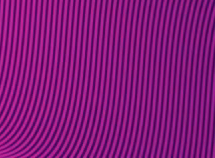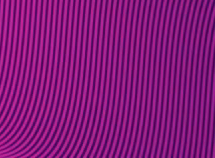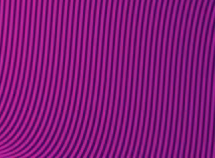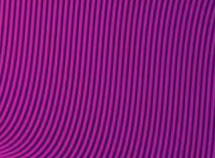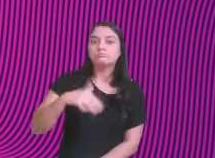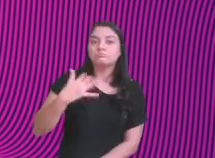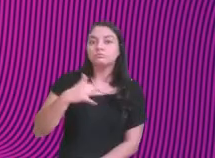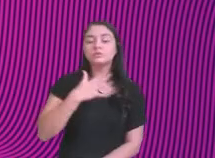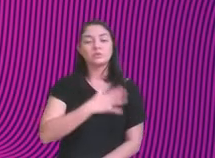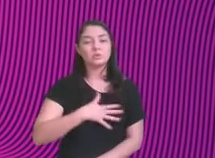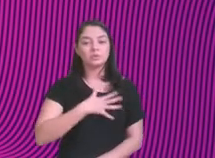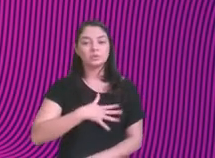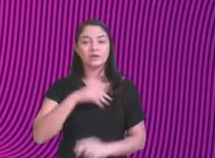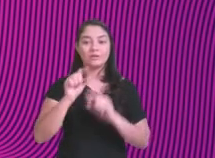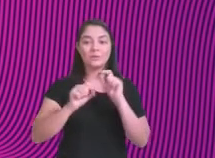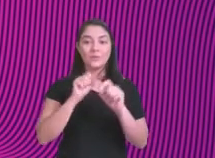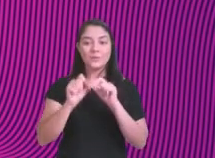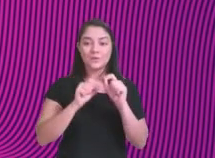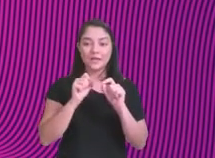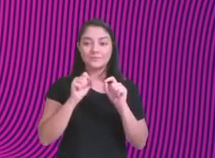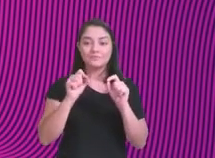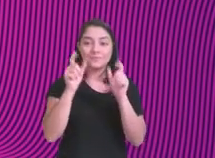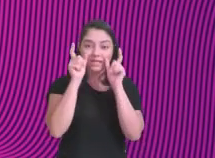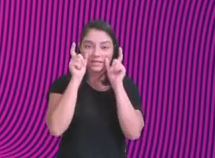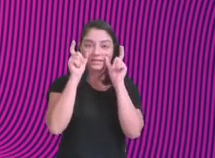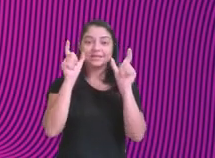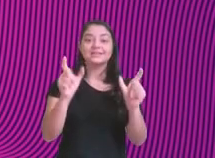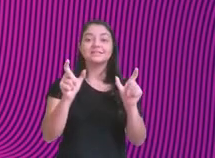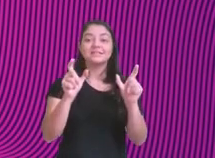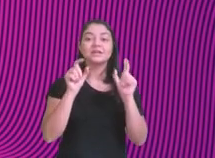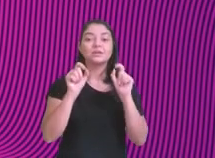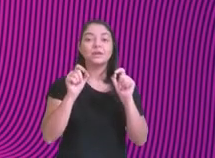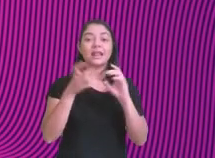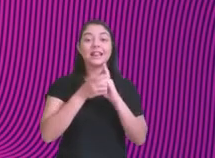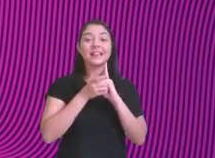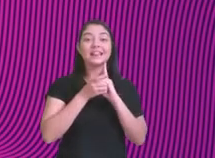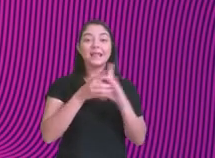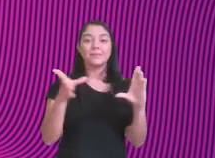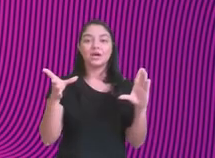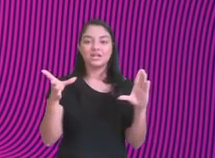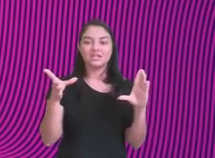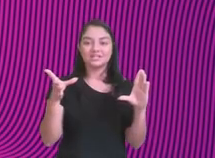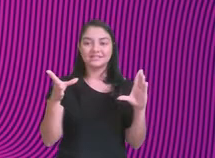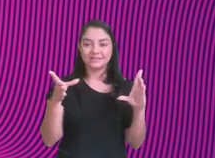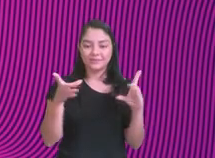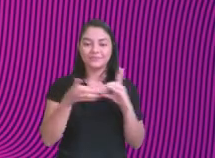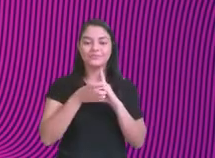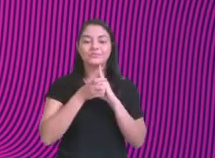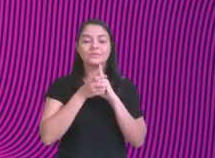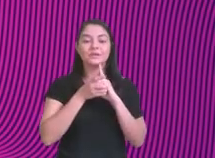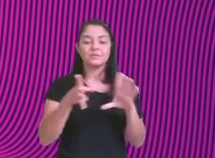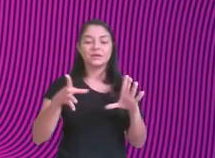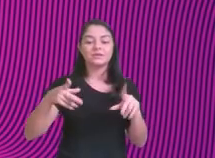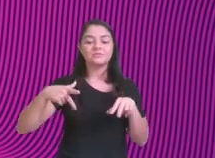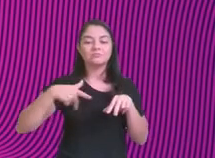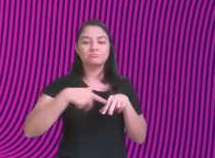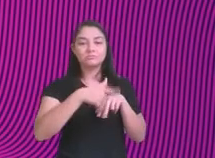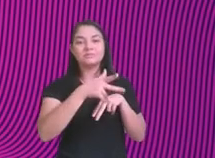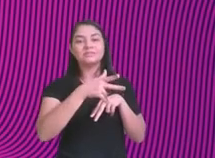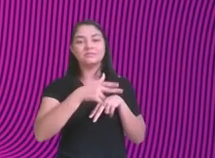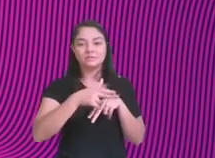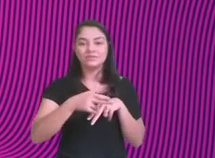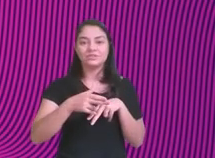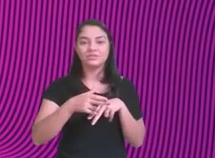comentar também, que eu achei muito interessante, que é da democratização da cirurgia. Quer